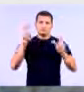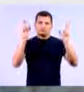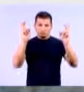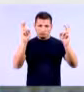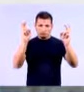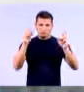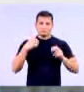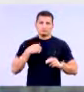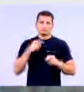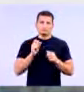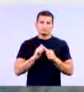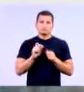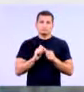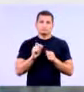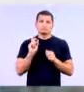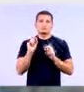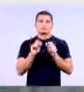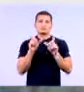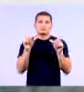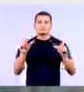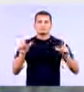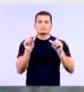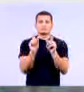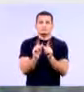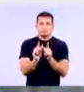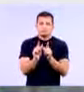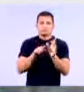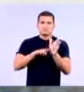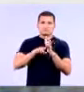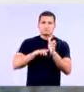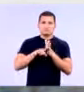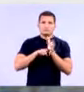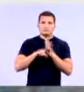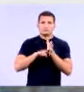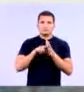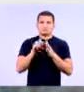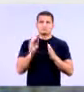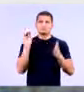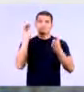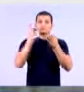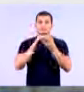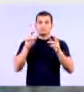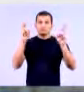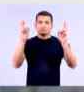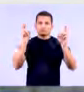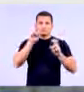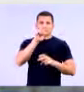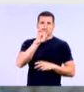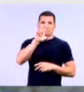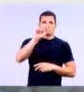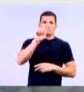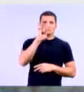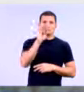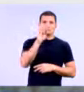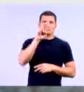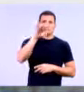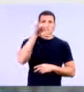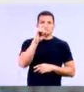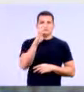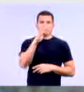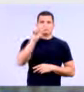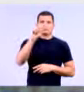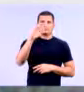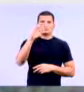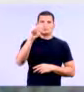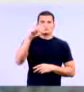eu estou refinando, delimitando a minha pesquisa. Então, coloquei relatório acadêmico em aspas. Dou Enter.